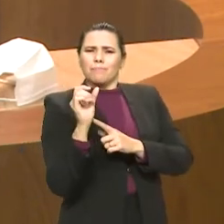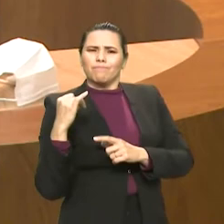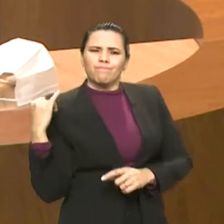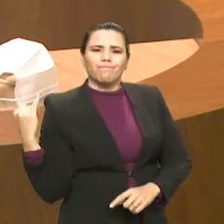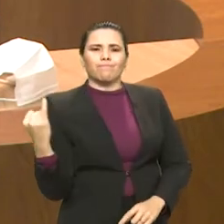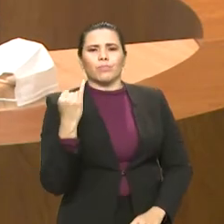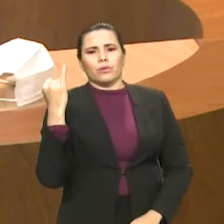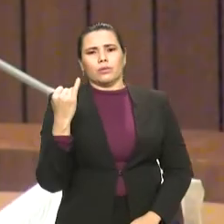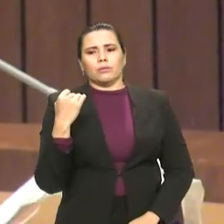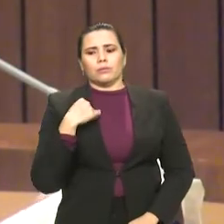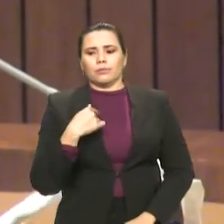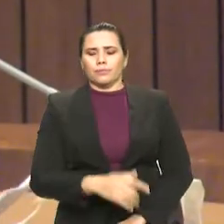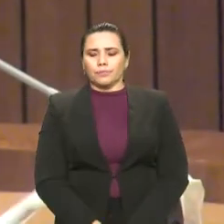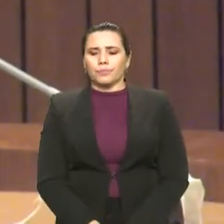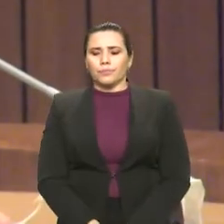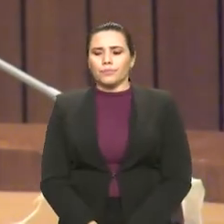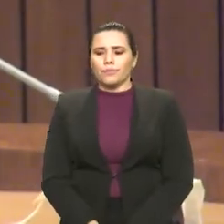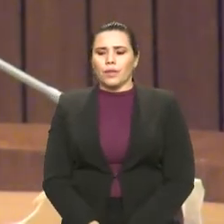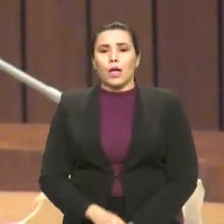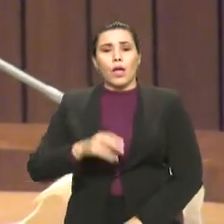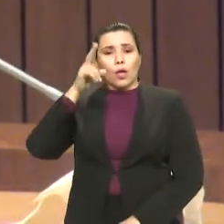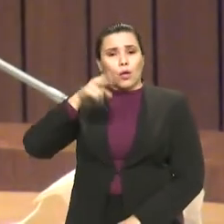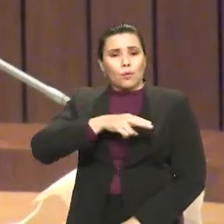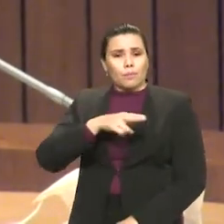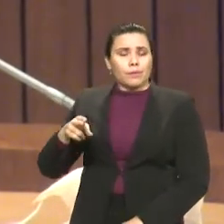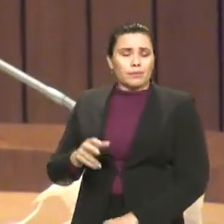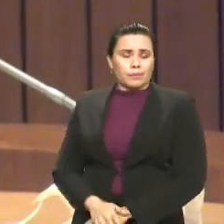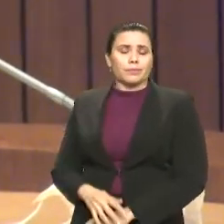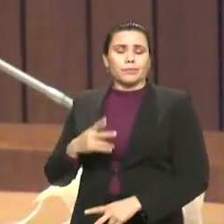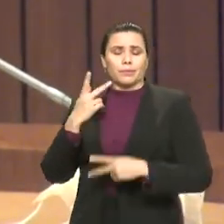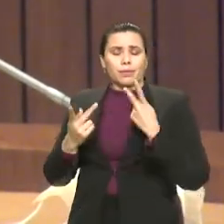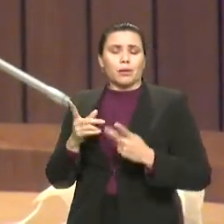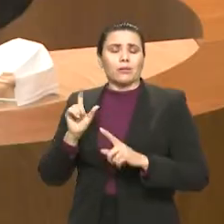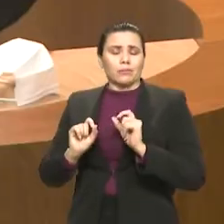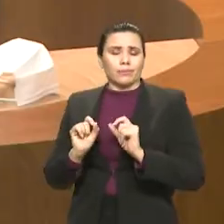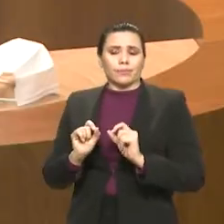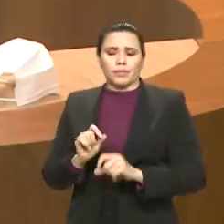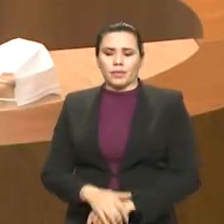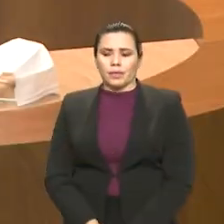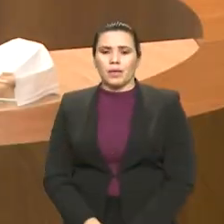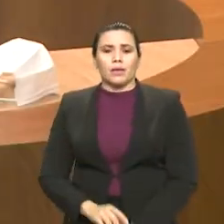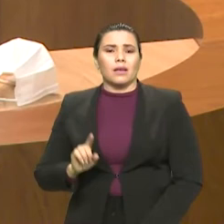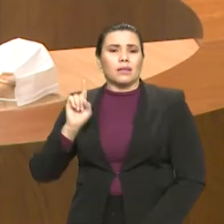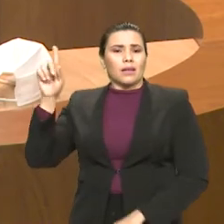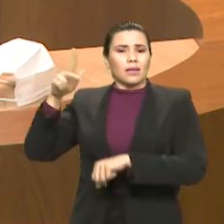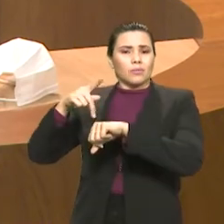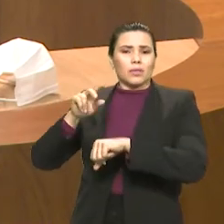deputada Cleide, disse muito bem que na Ucrânia, hoje, correm rios de